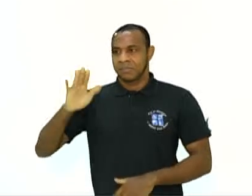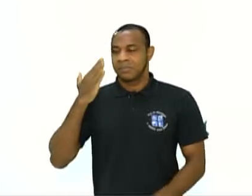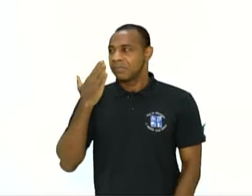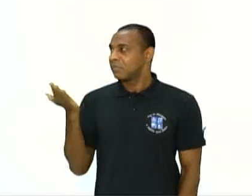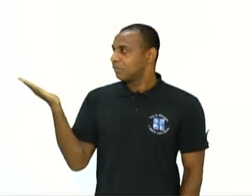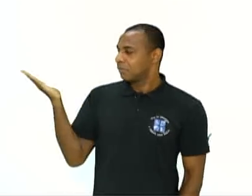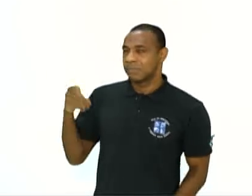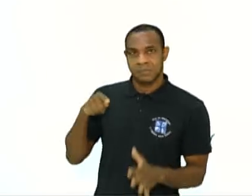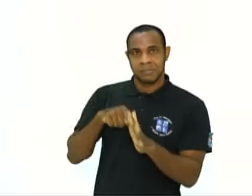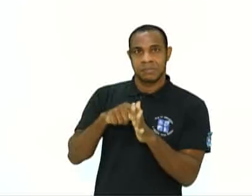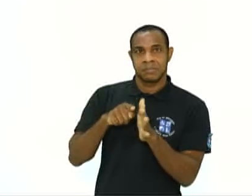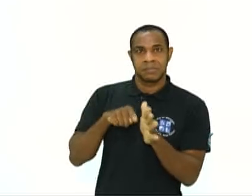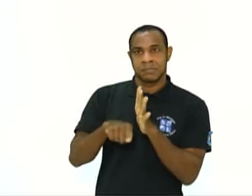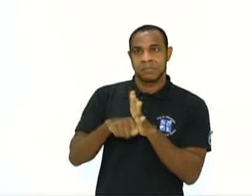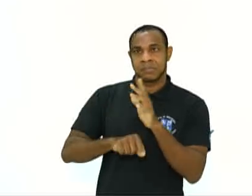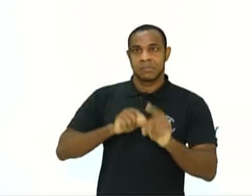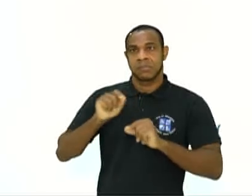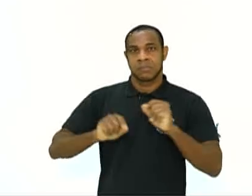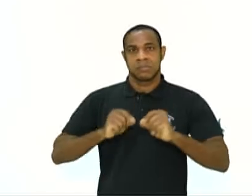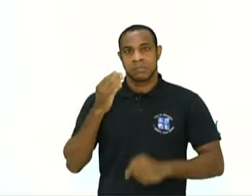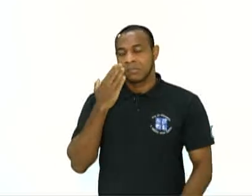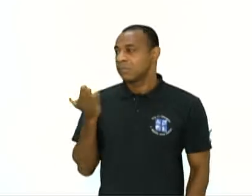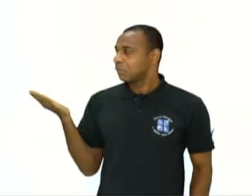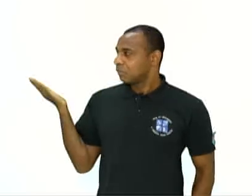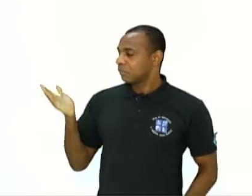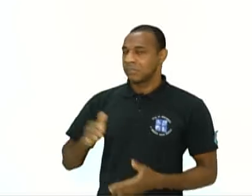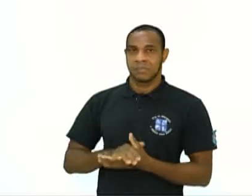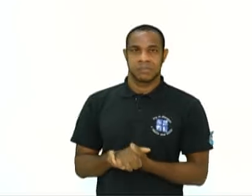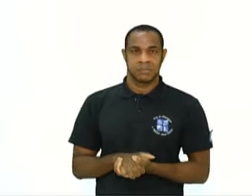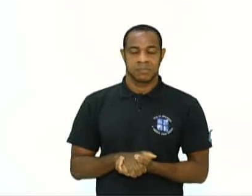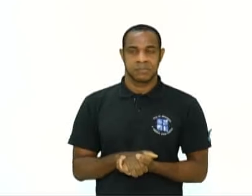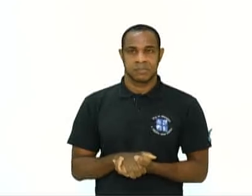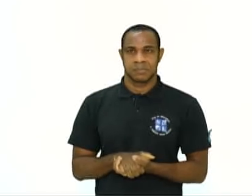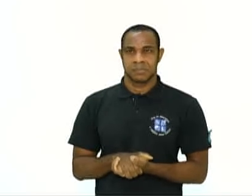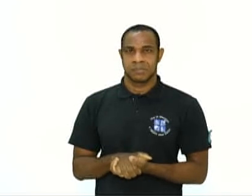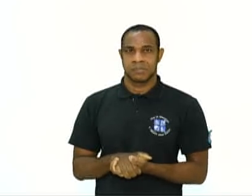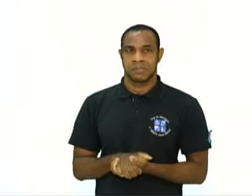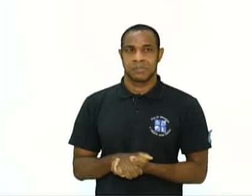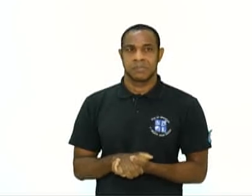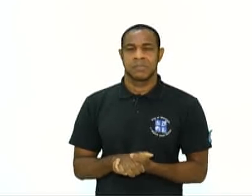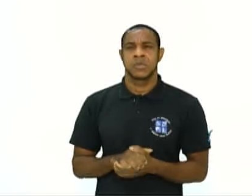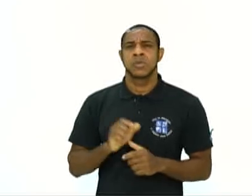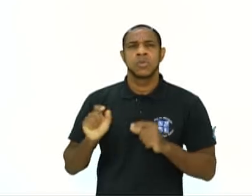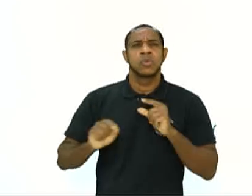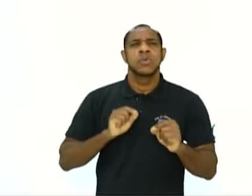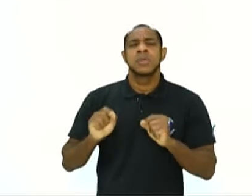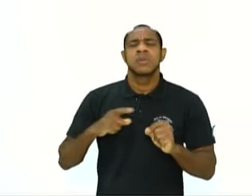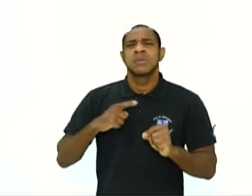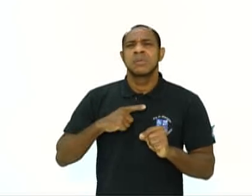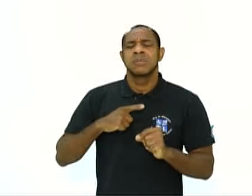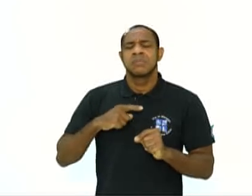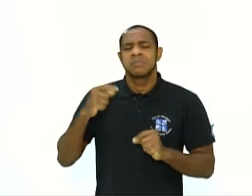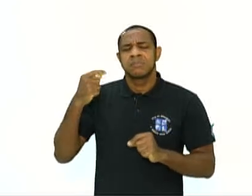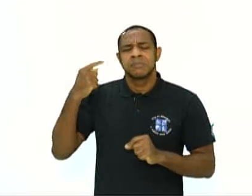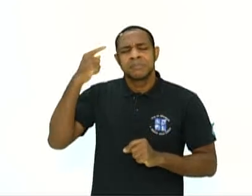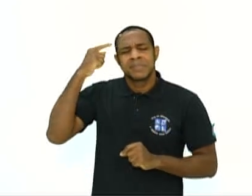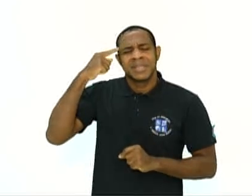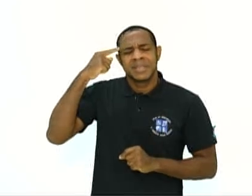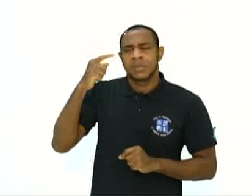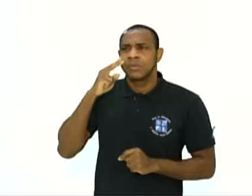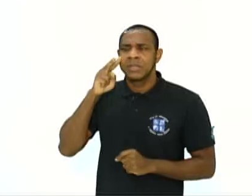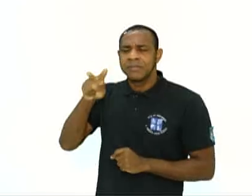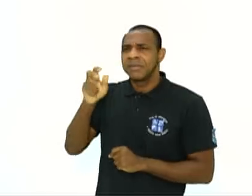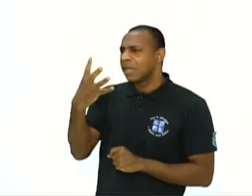para vocês, ó, what comes to your mind when you see this picture? O que vem à sua mente quando você olha